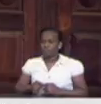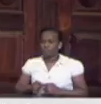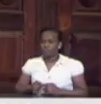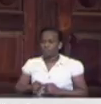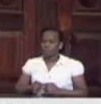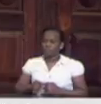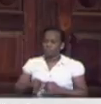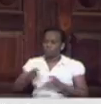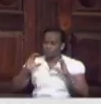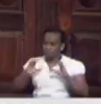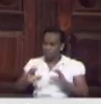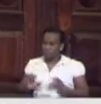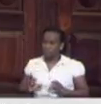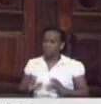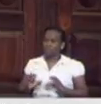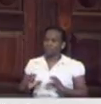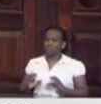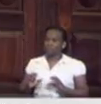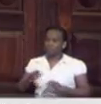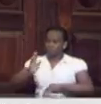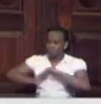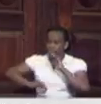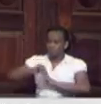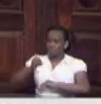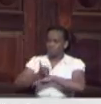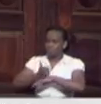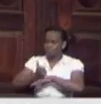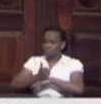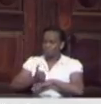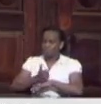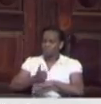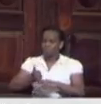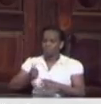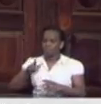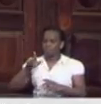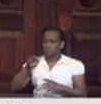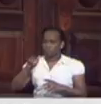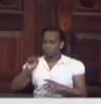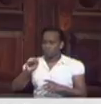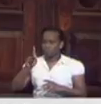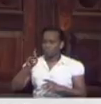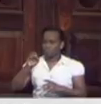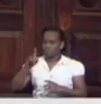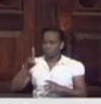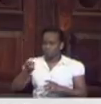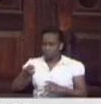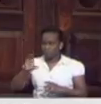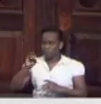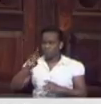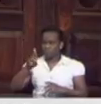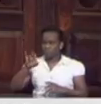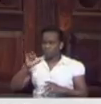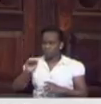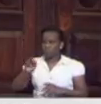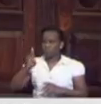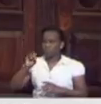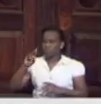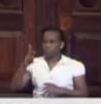do cidadão profissional Luiz Paulo Correia da Rocha.